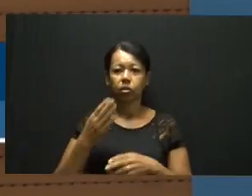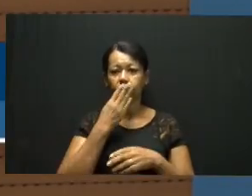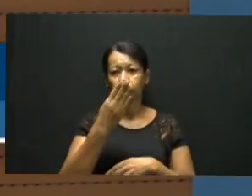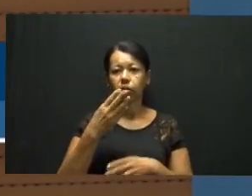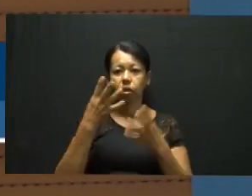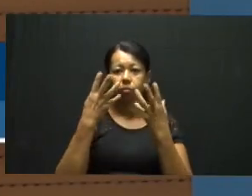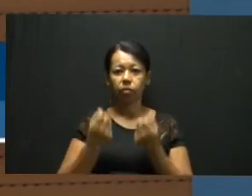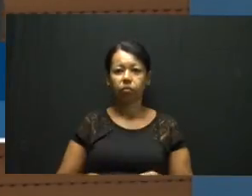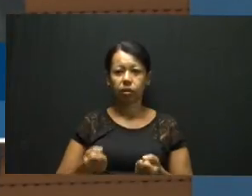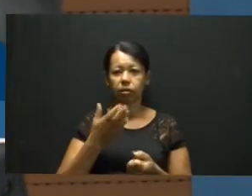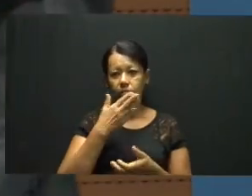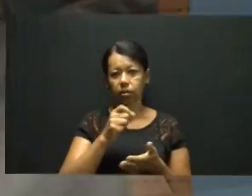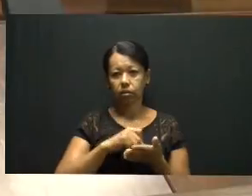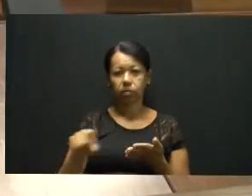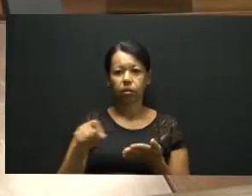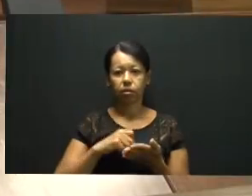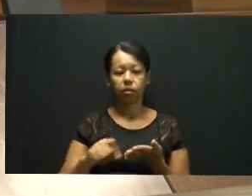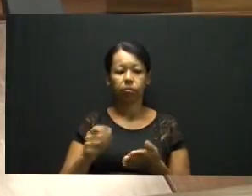deste requerimento.